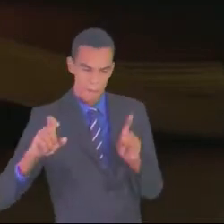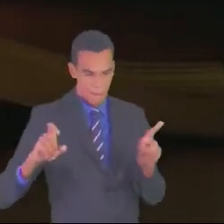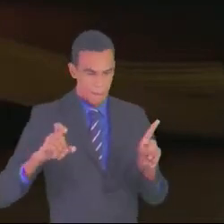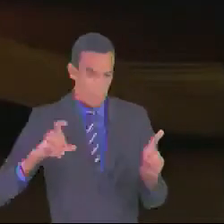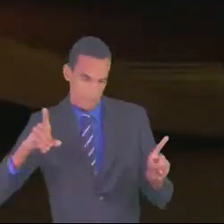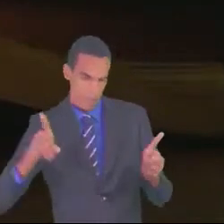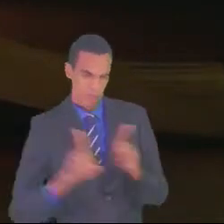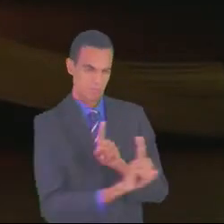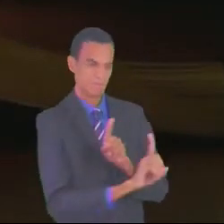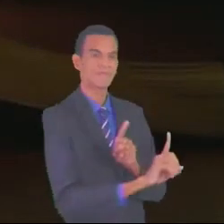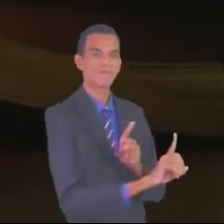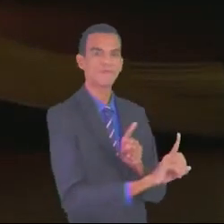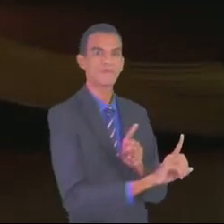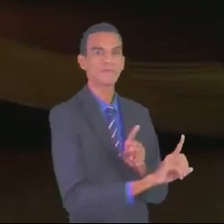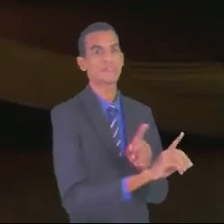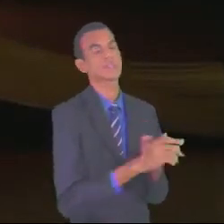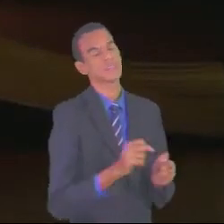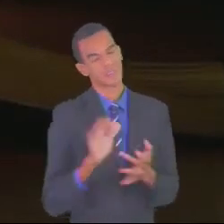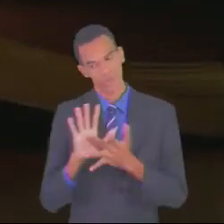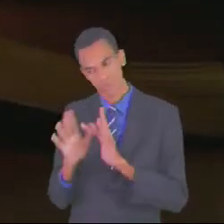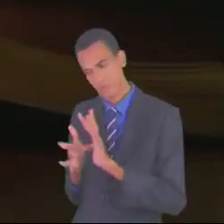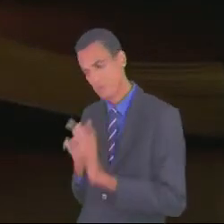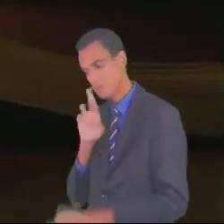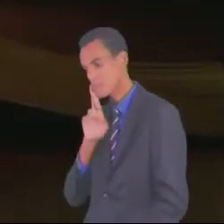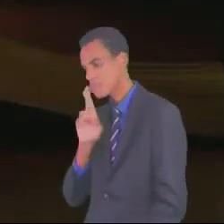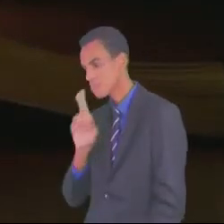mim. Jesus disse-lhe: